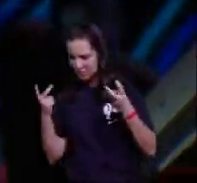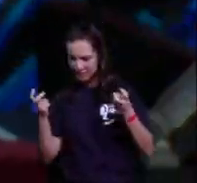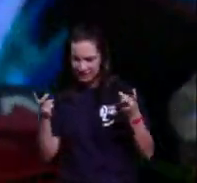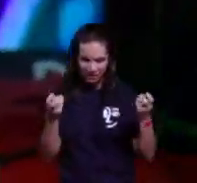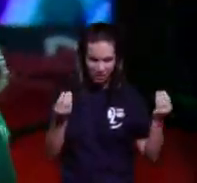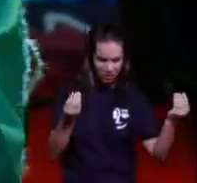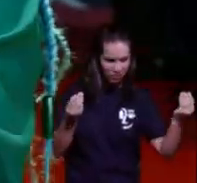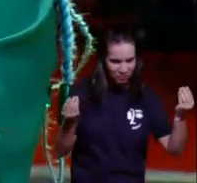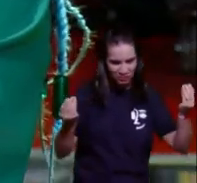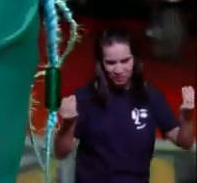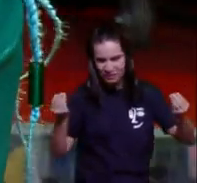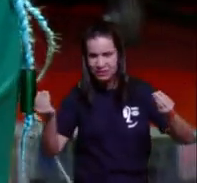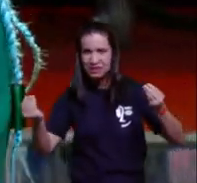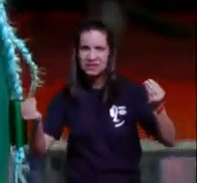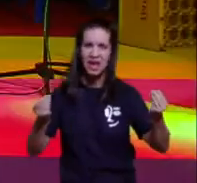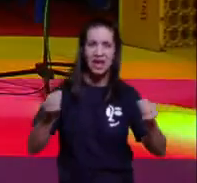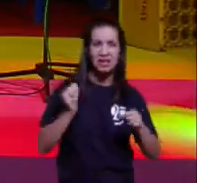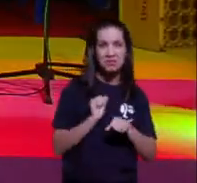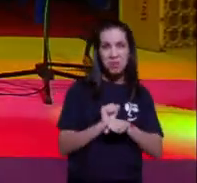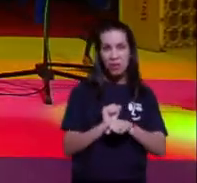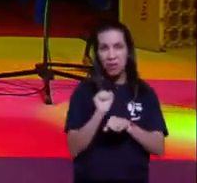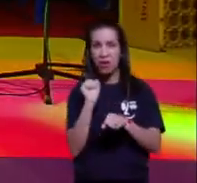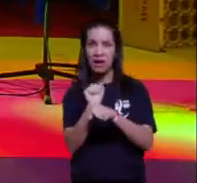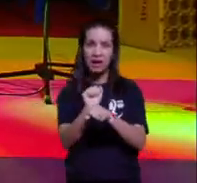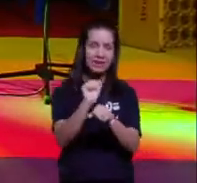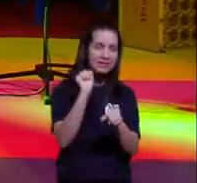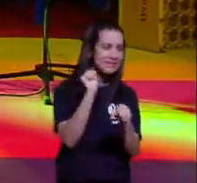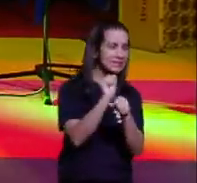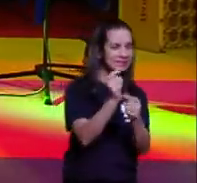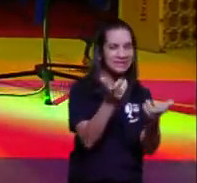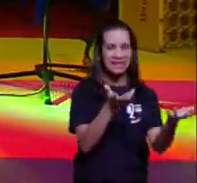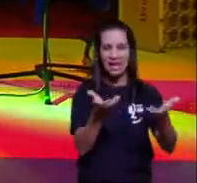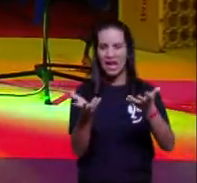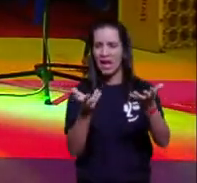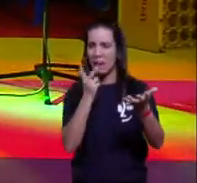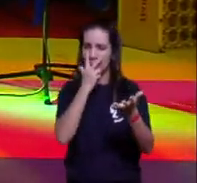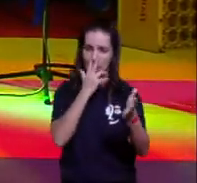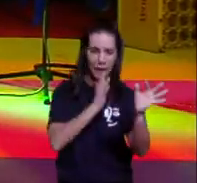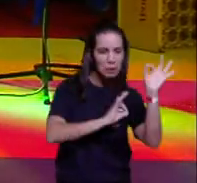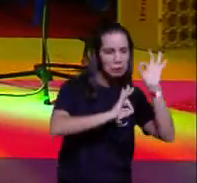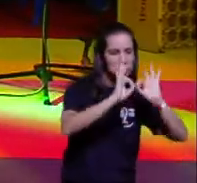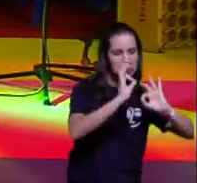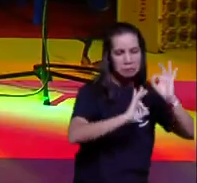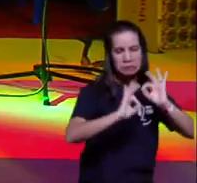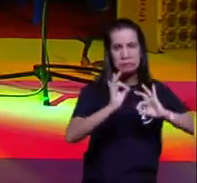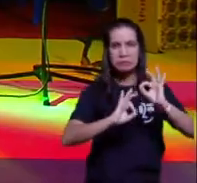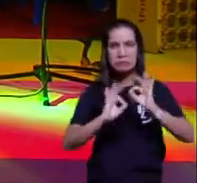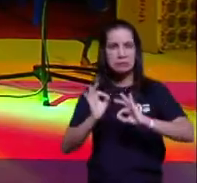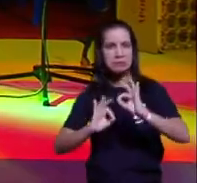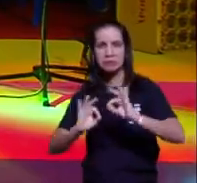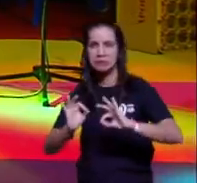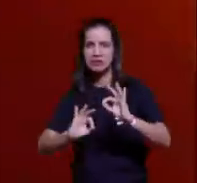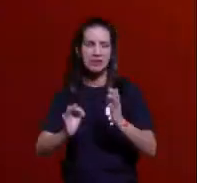esperando quando eu vou ao chão. Parece um roteiro de Xonda, mas se não vai